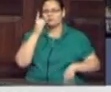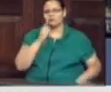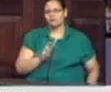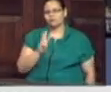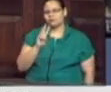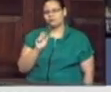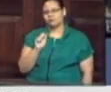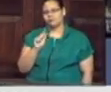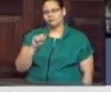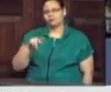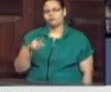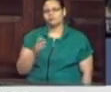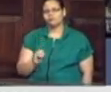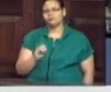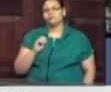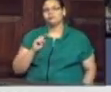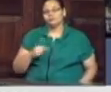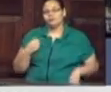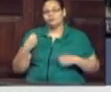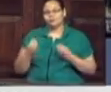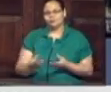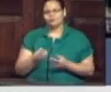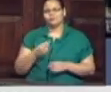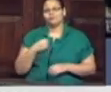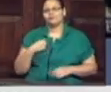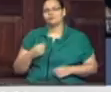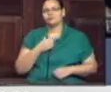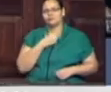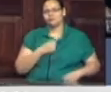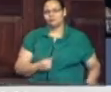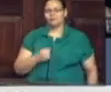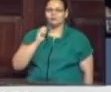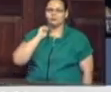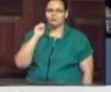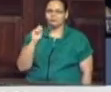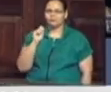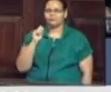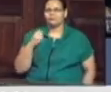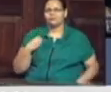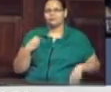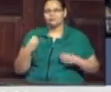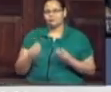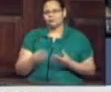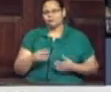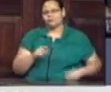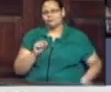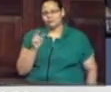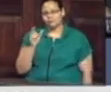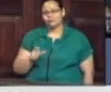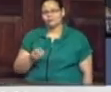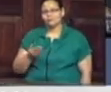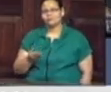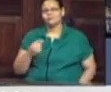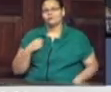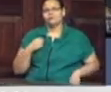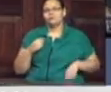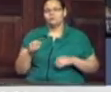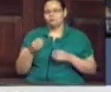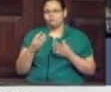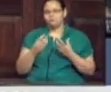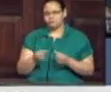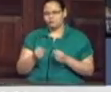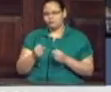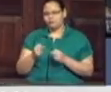concede medalha Tiradentes ao desembargador Cláudio de Melo Tavares. Parecer da Comissão de Normas Internas e Proposições Externas,